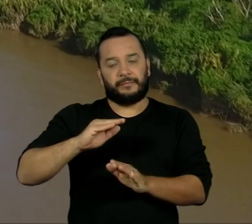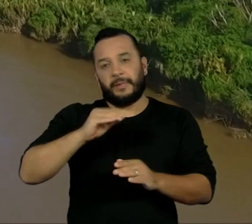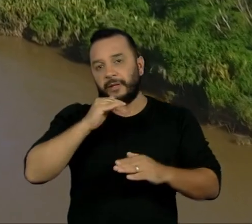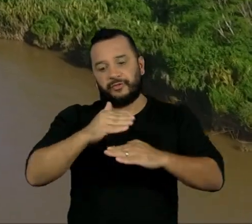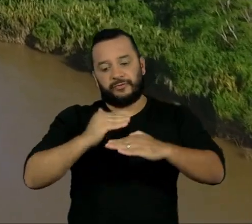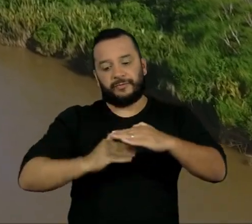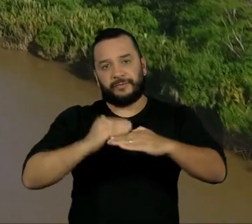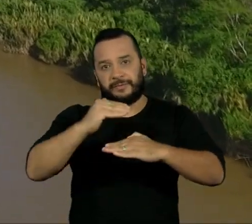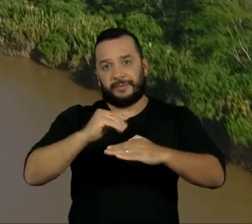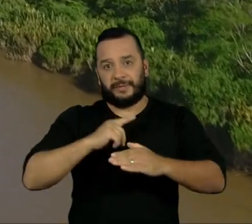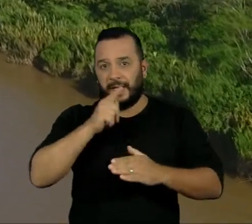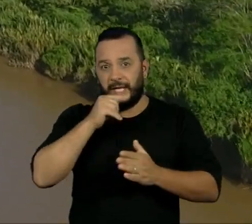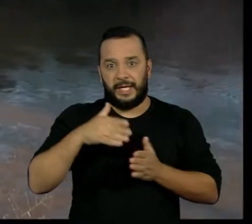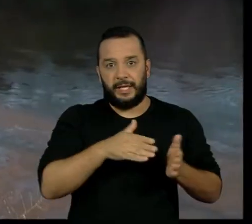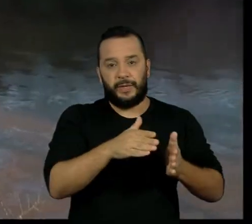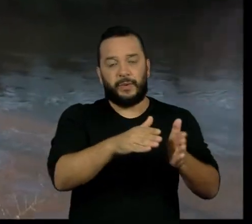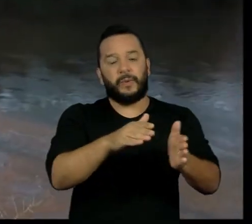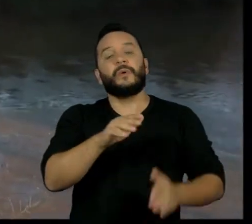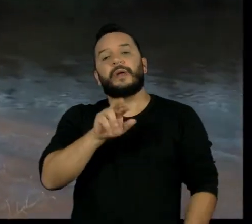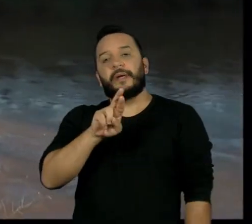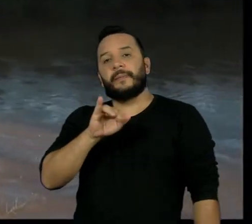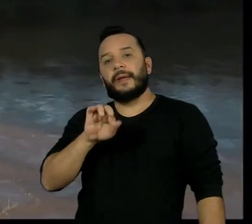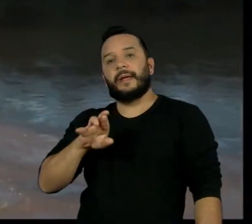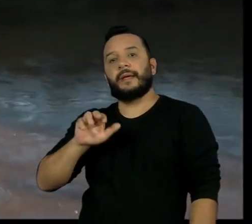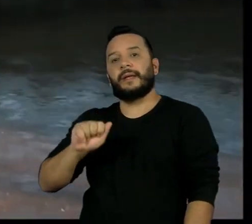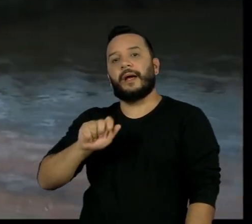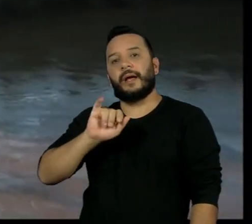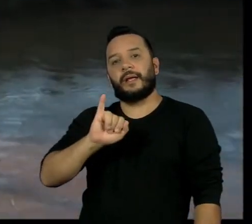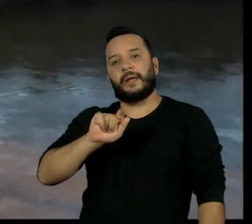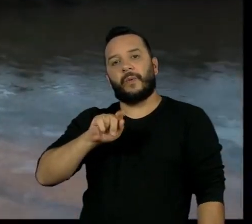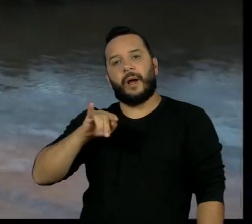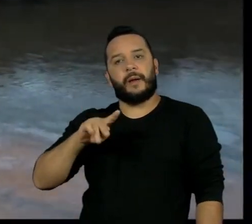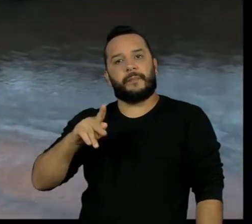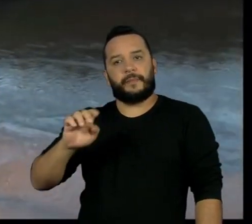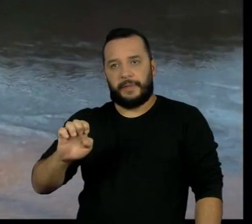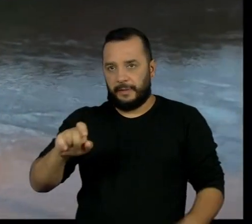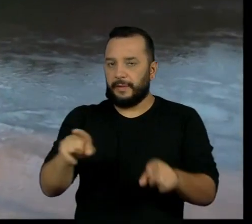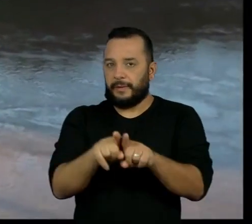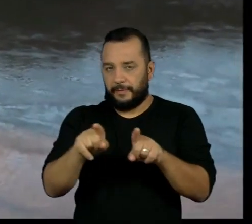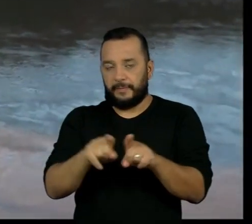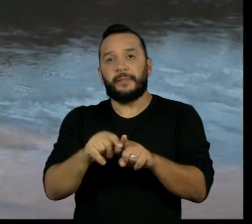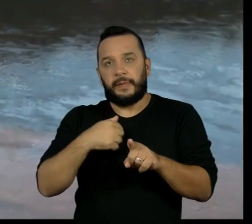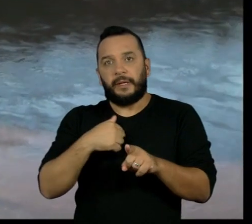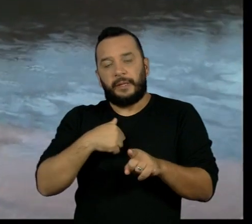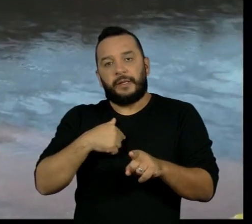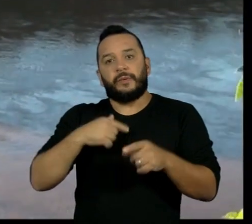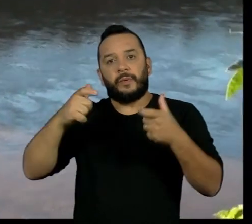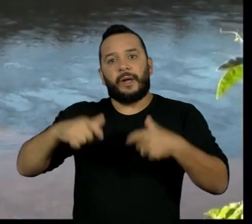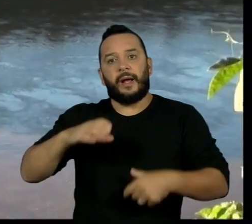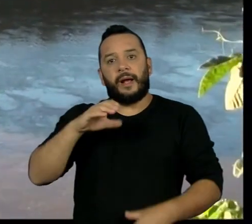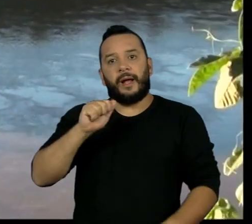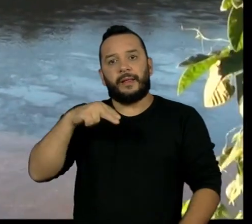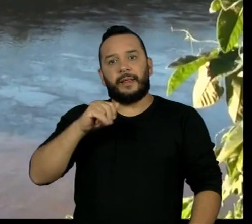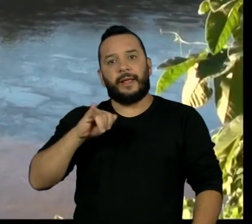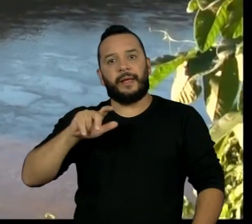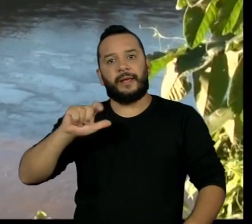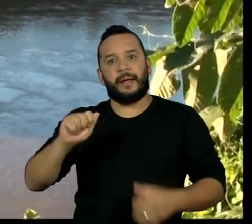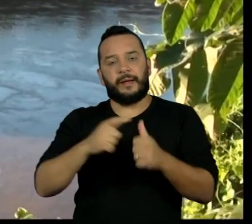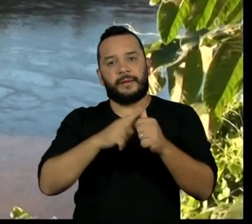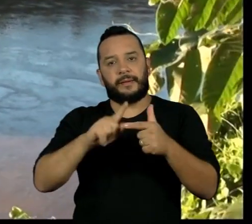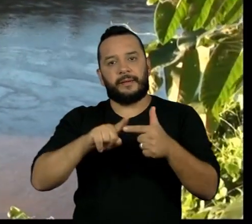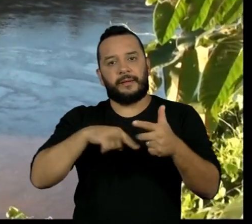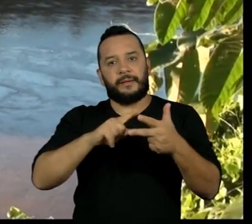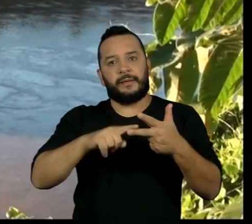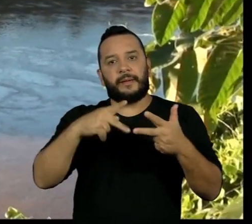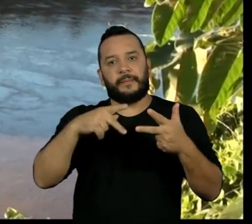do rio Ribeira de Iguape e do complexo estuarino lagunar de Iguape, Cananéia e Paranaguá.